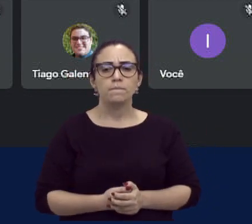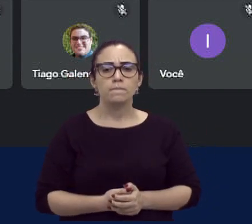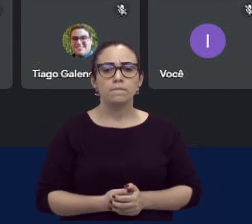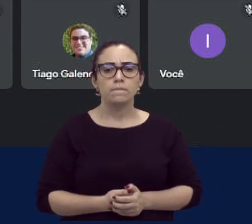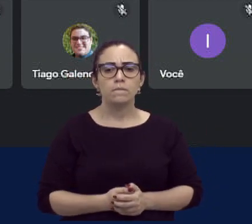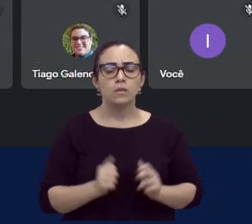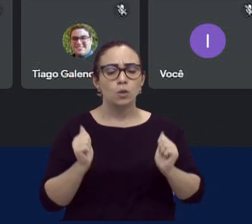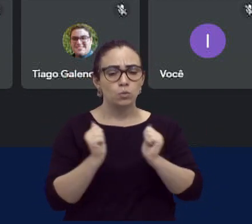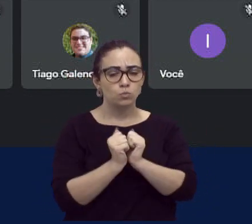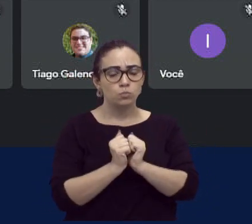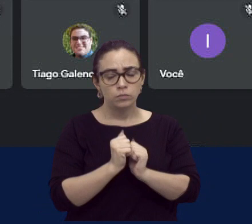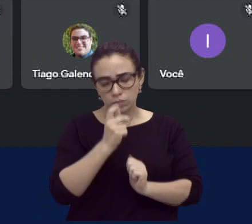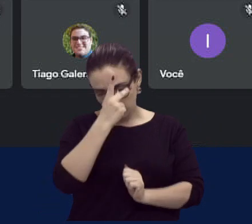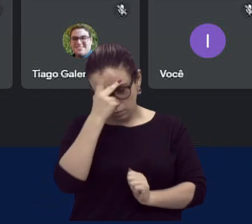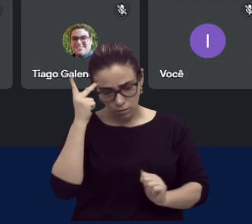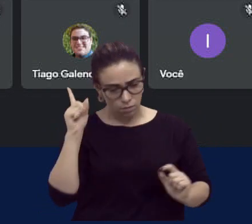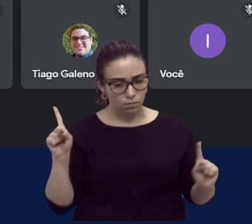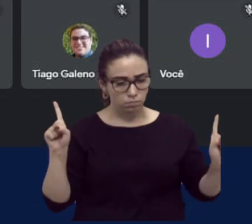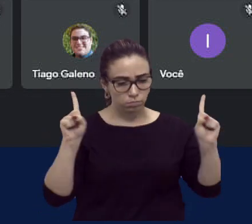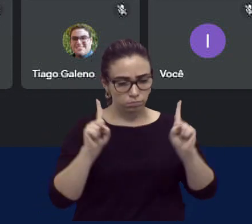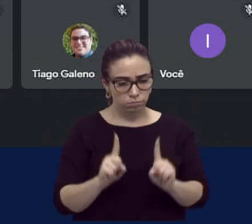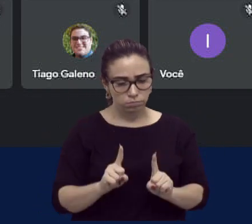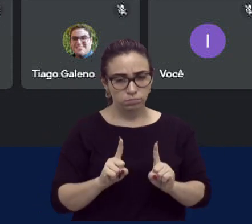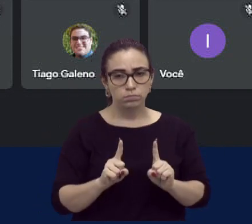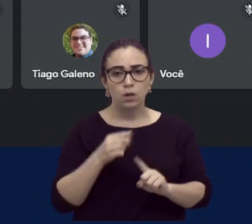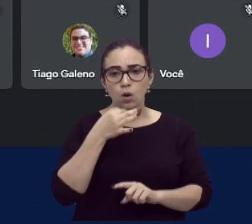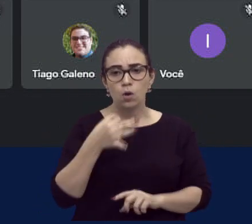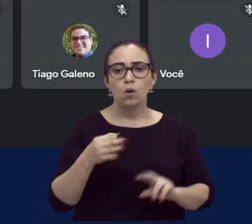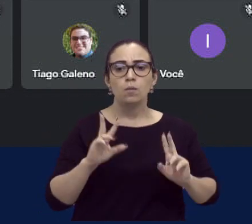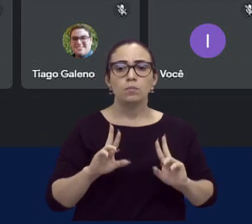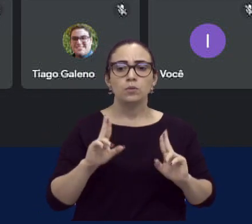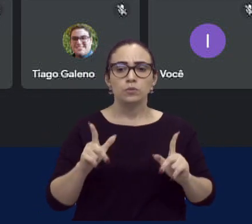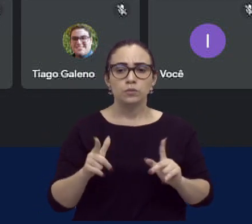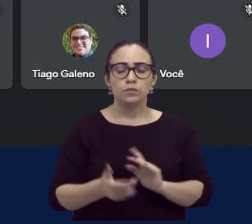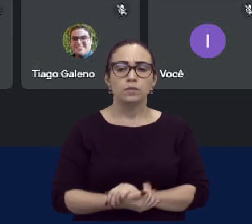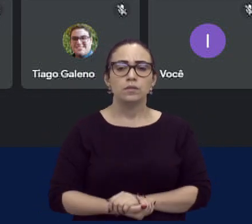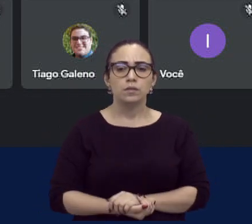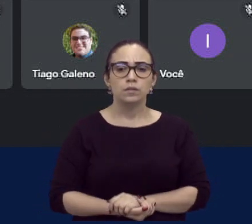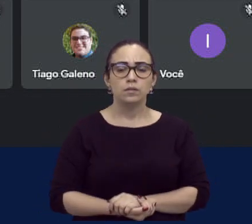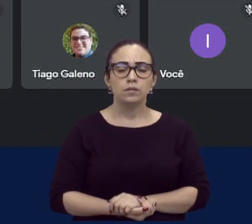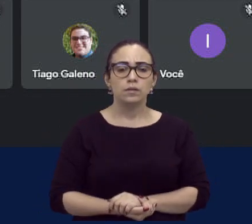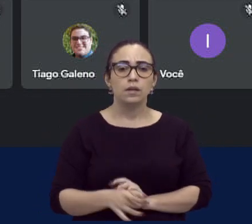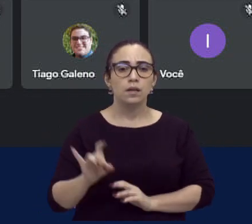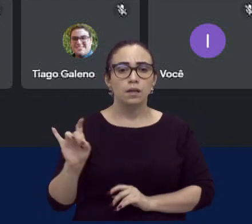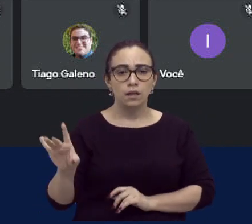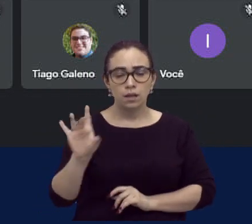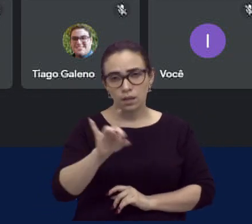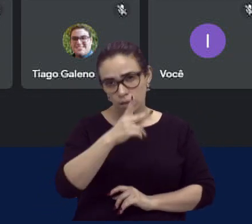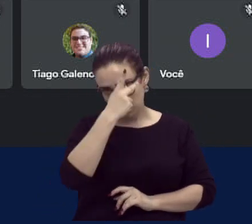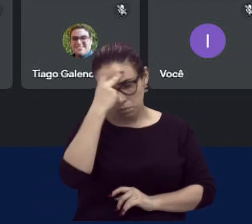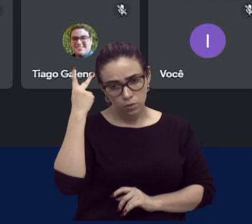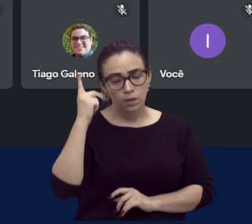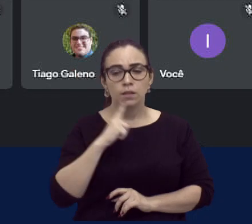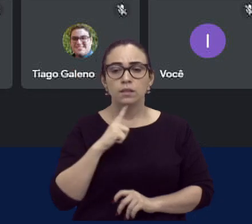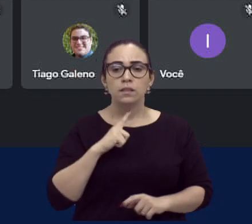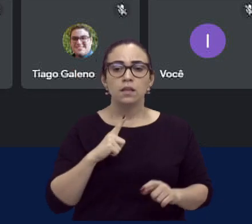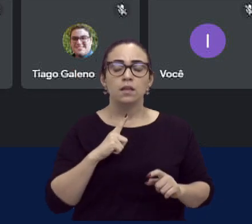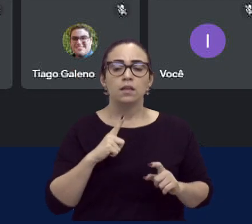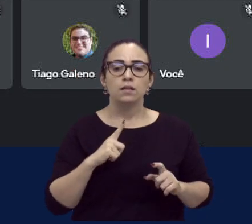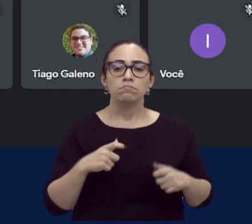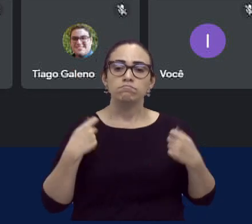mesmo espaço. É possível a gente compreender que cada pessoa tem